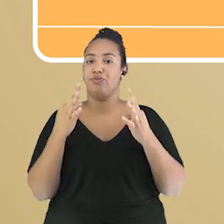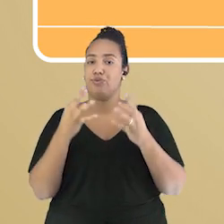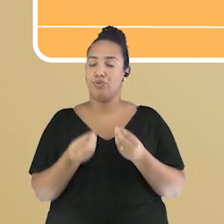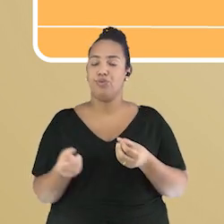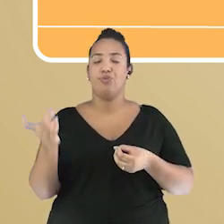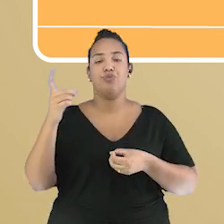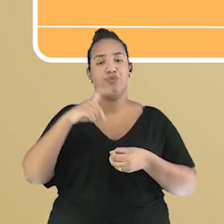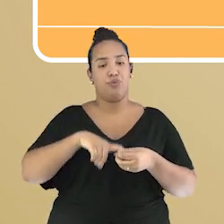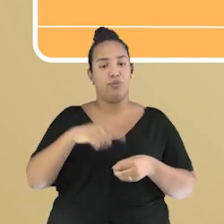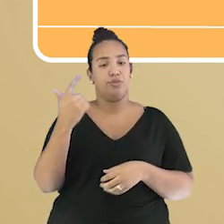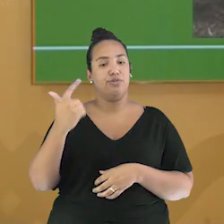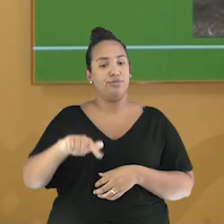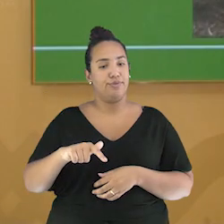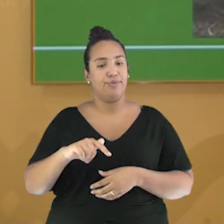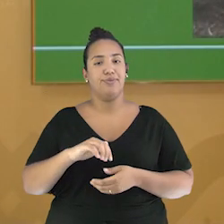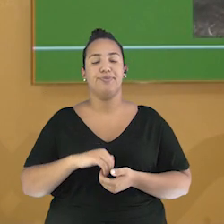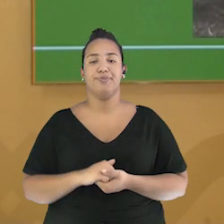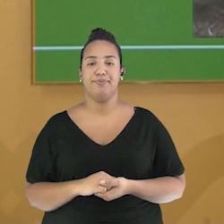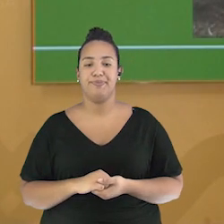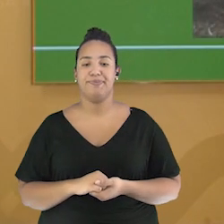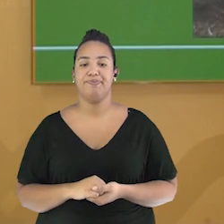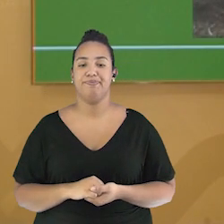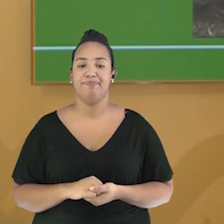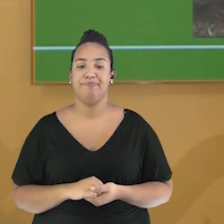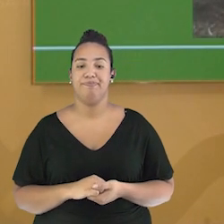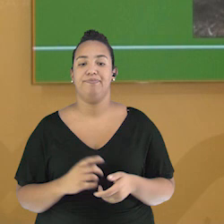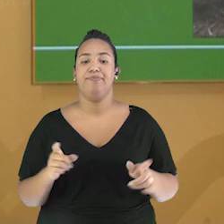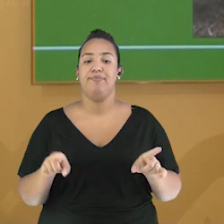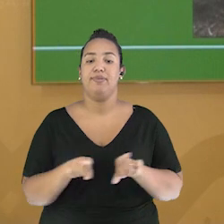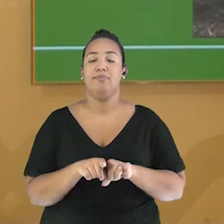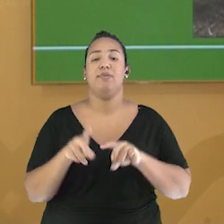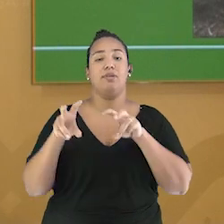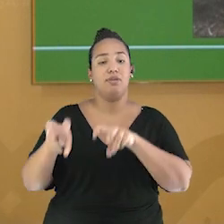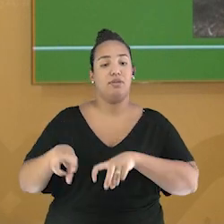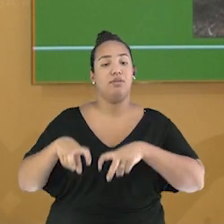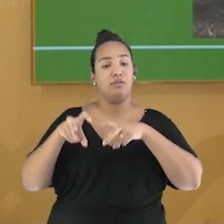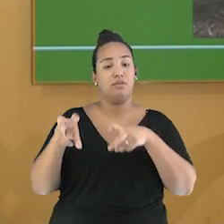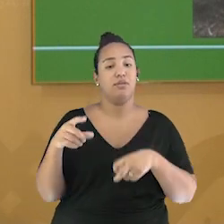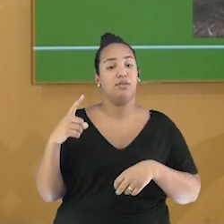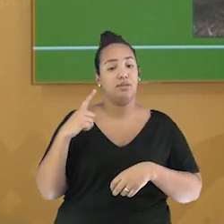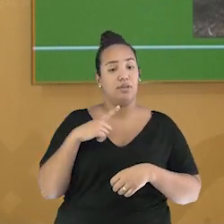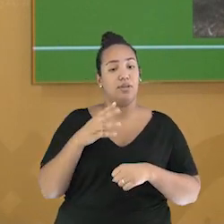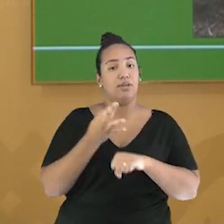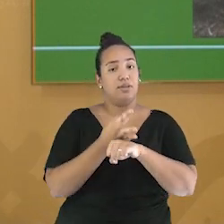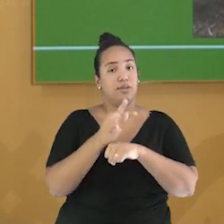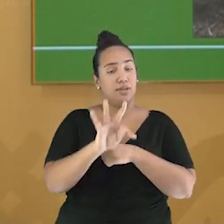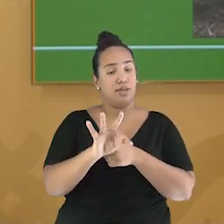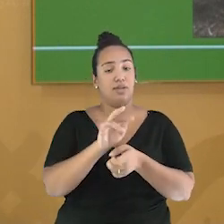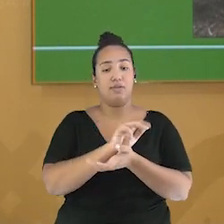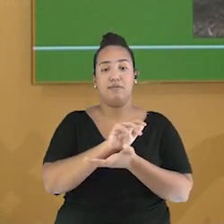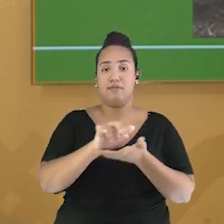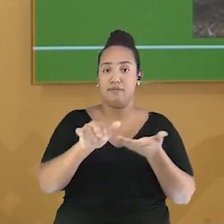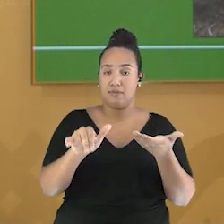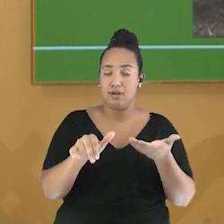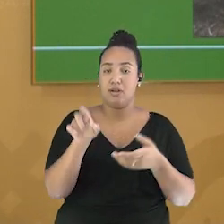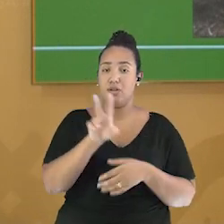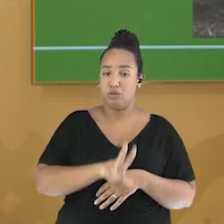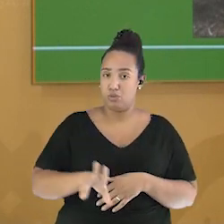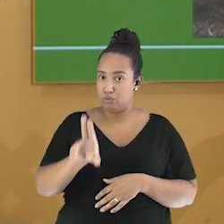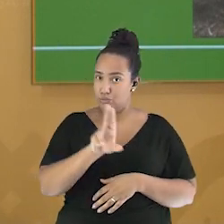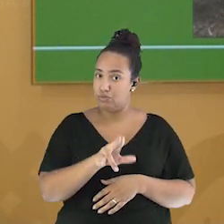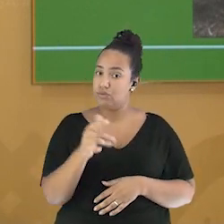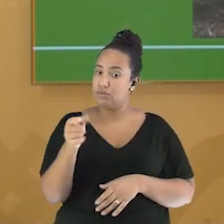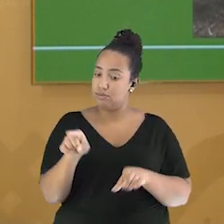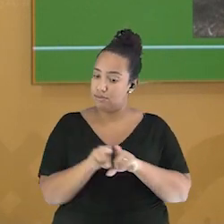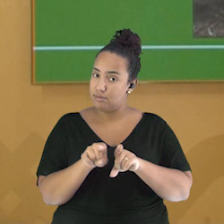ao princípio. Inclusive, a agricultura tem um conjunto de técnicas que fazem o uso desse